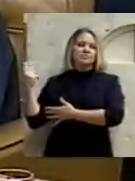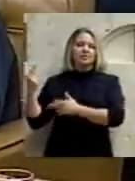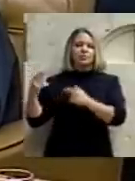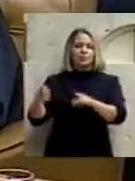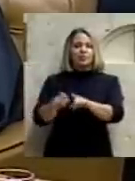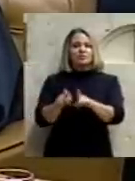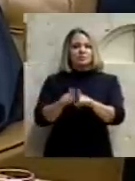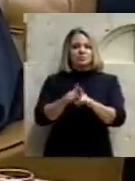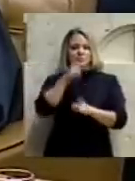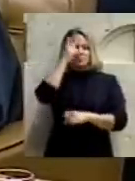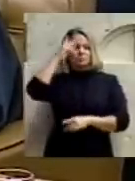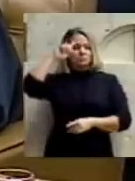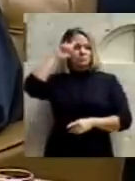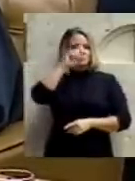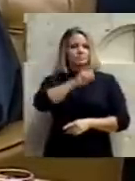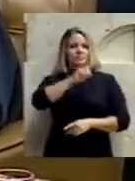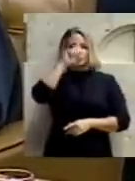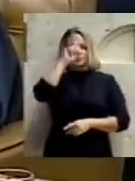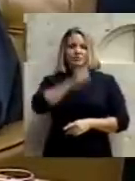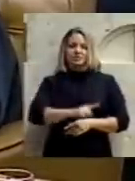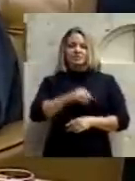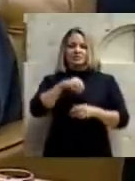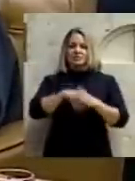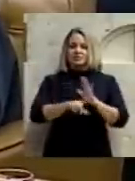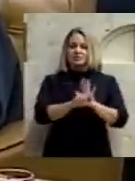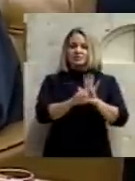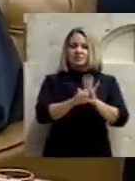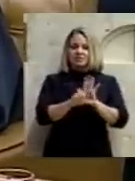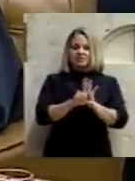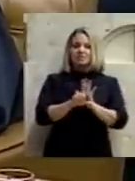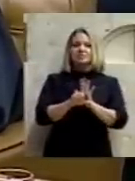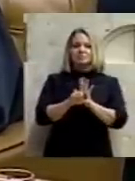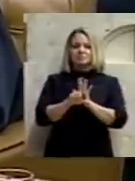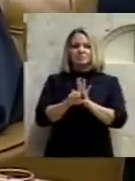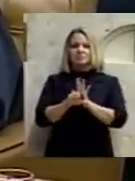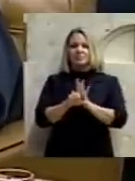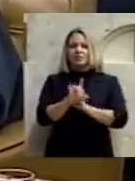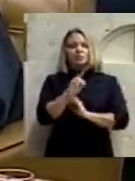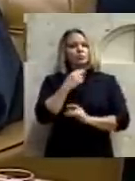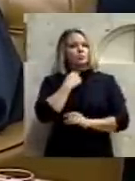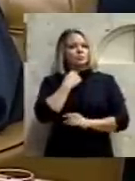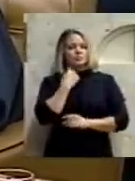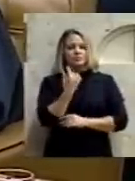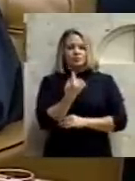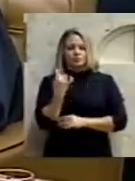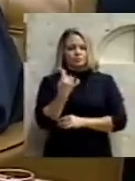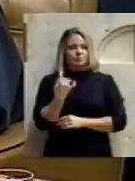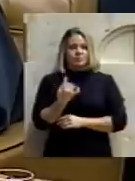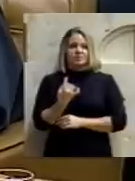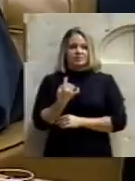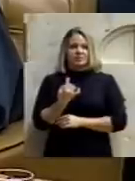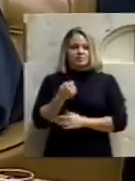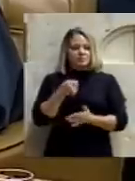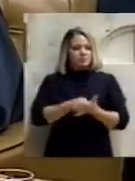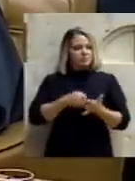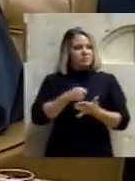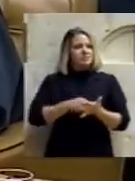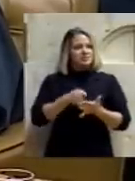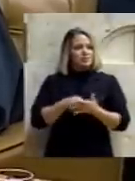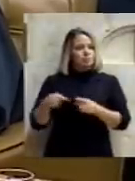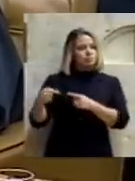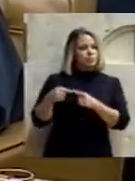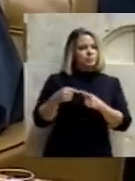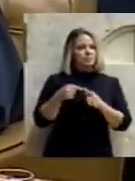regimes autoritários, que legislativo e executivo não foram capazes sozinhos de assegurar